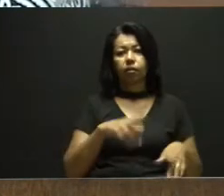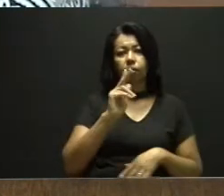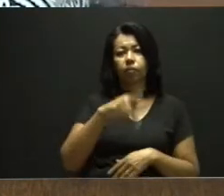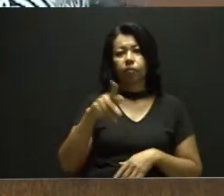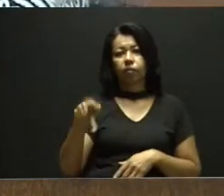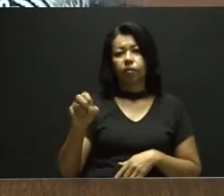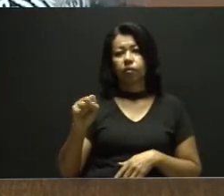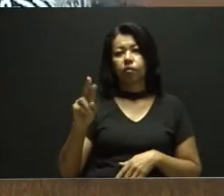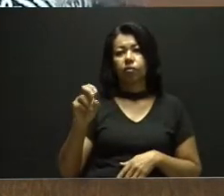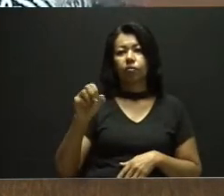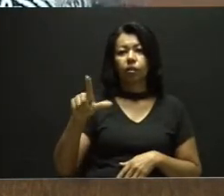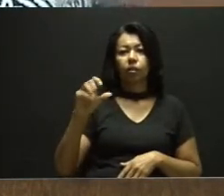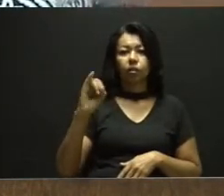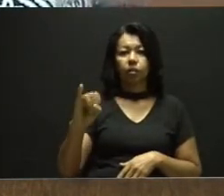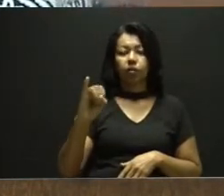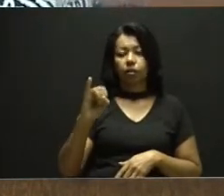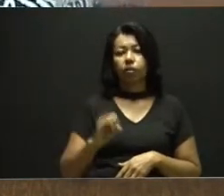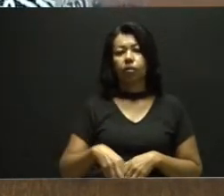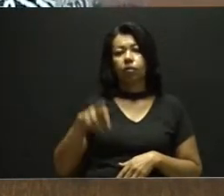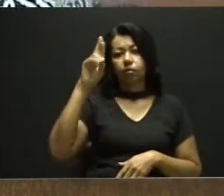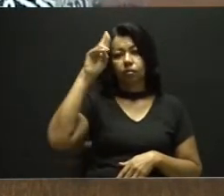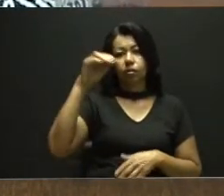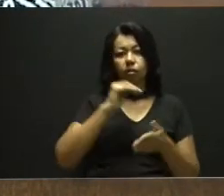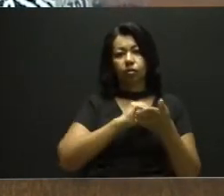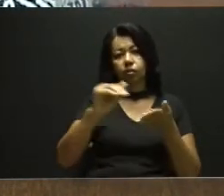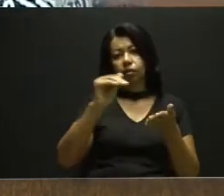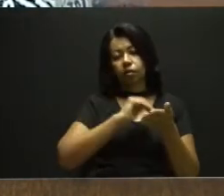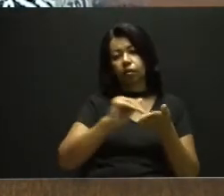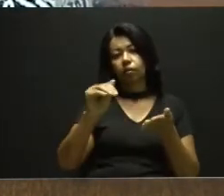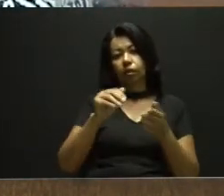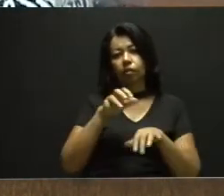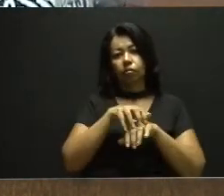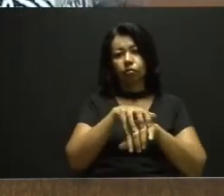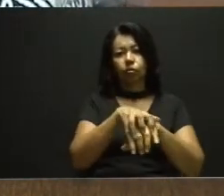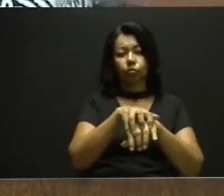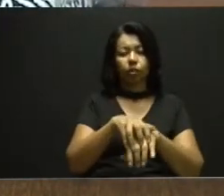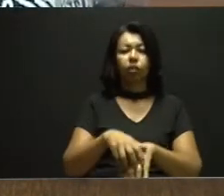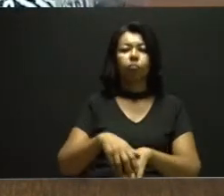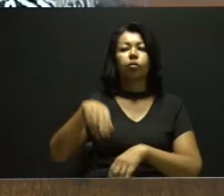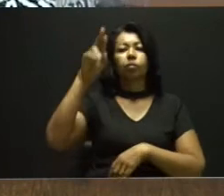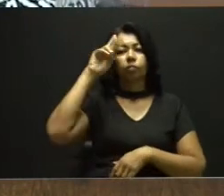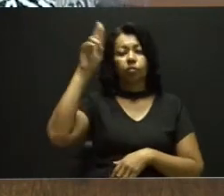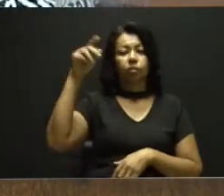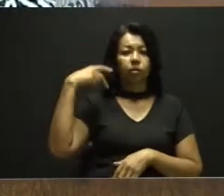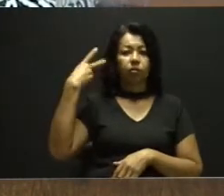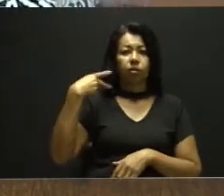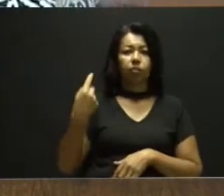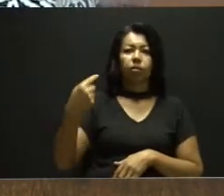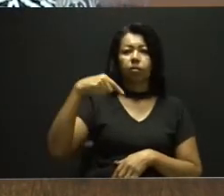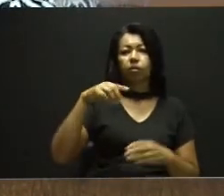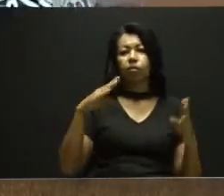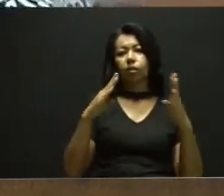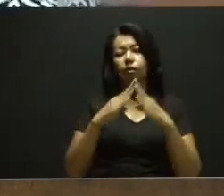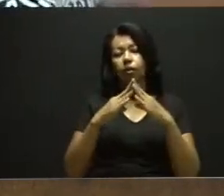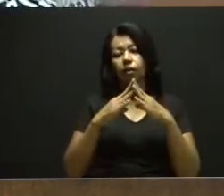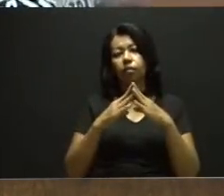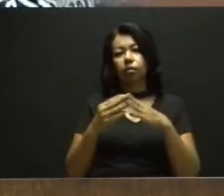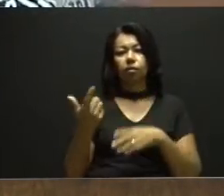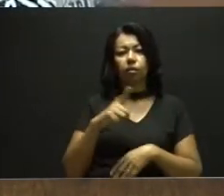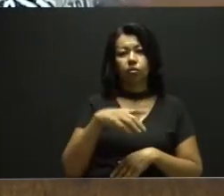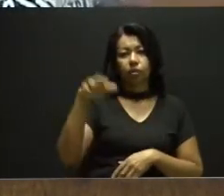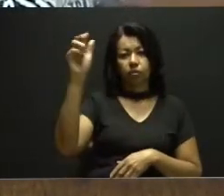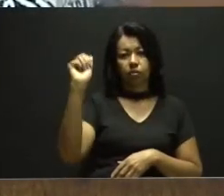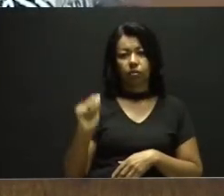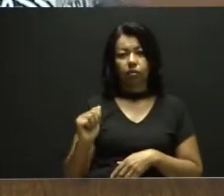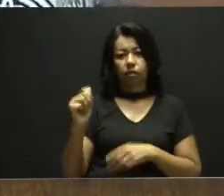suely machado 2 seletistas se o secretário municipal de turismo dos senhores vereadores desta casa e das demais autoridades